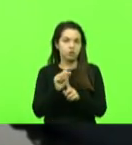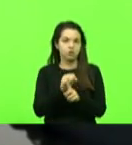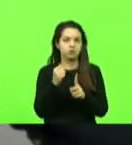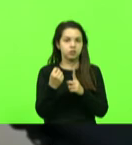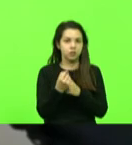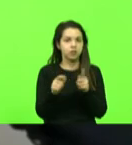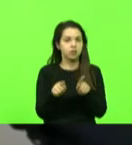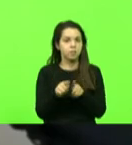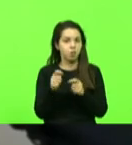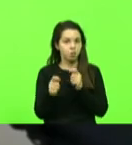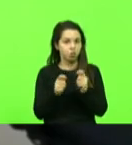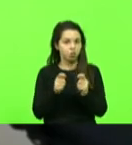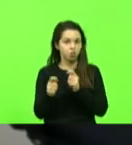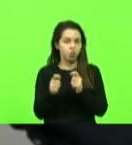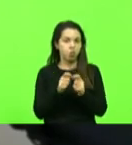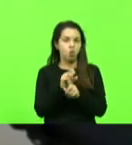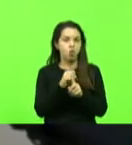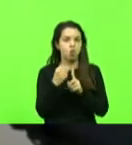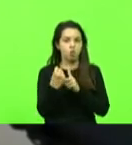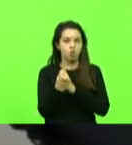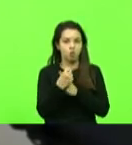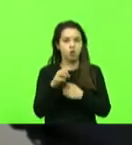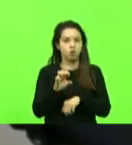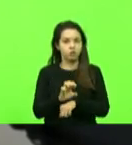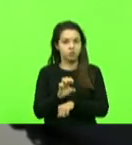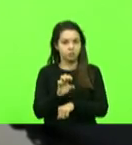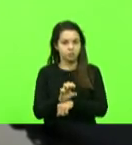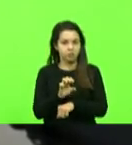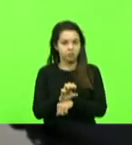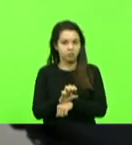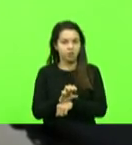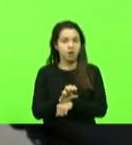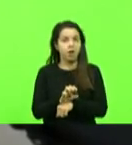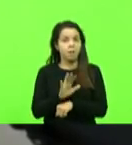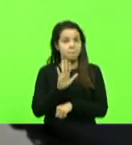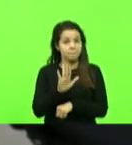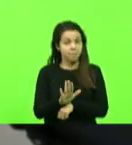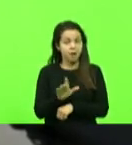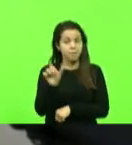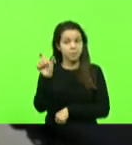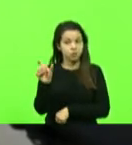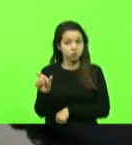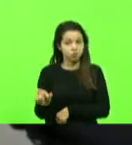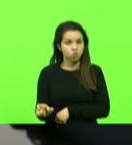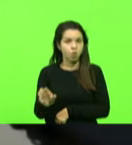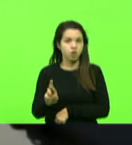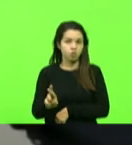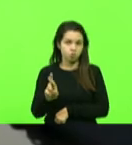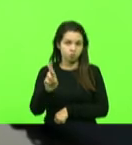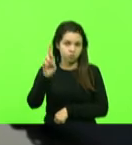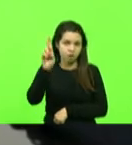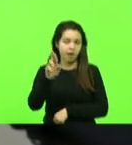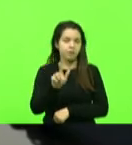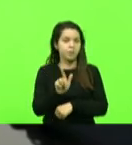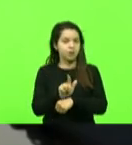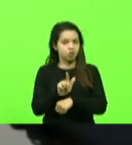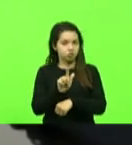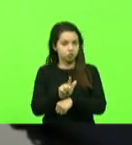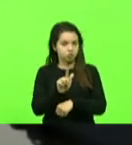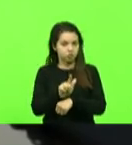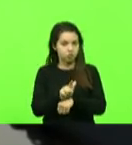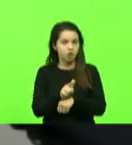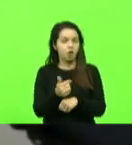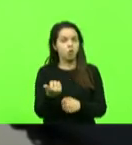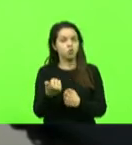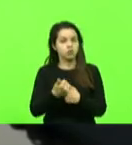Estado, no entanto, a presença de quem é responsável pela gestão no lugar de secretário,